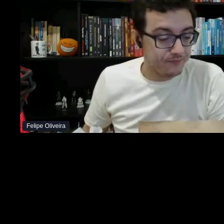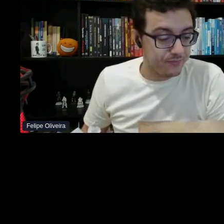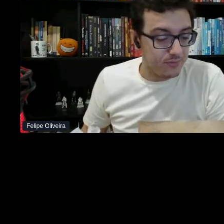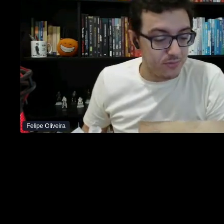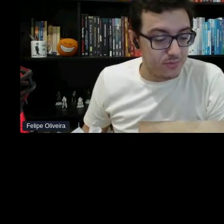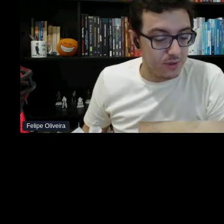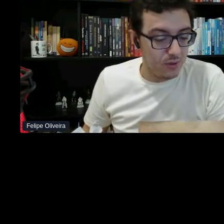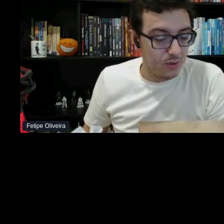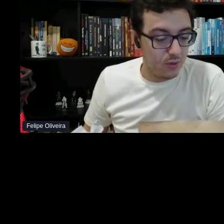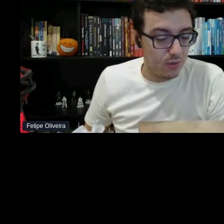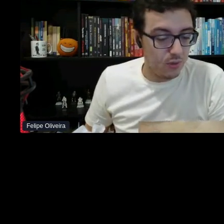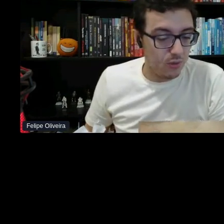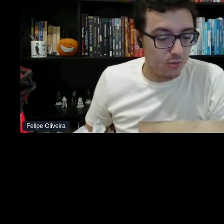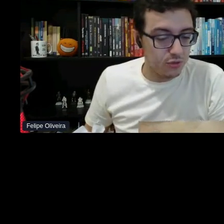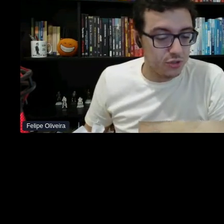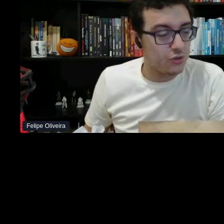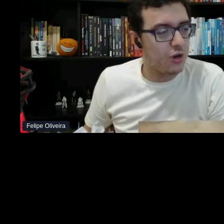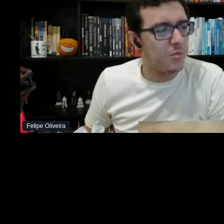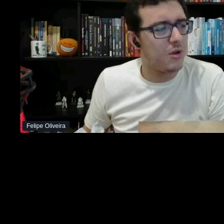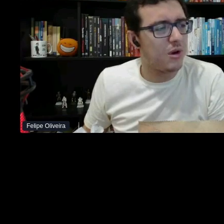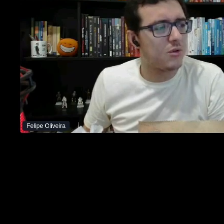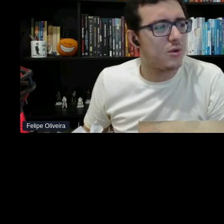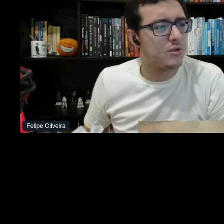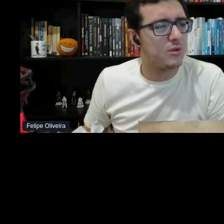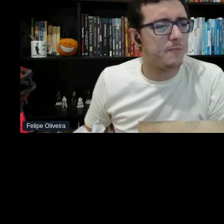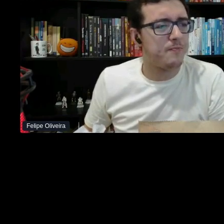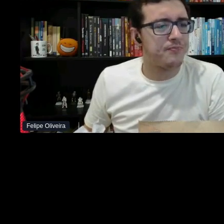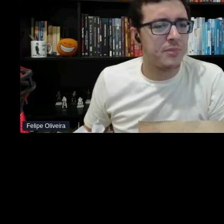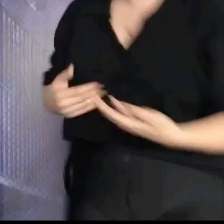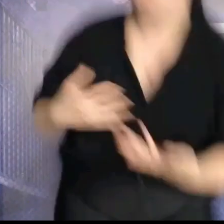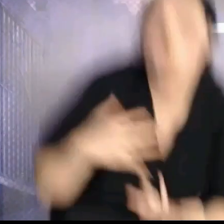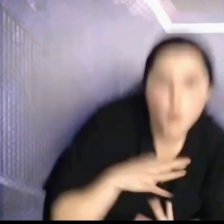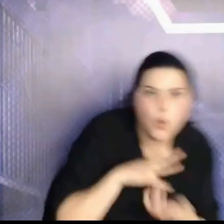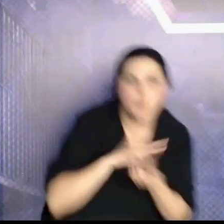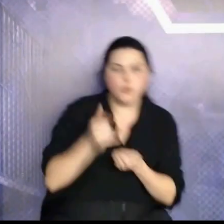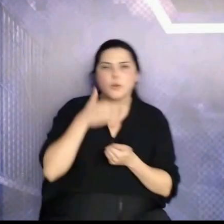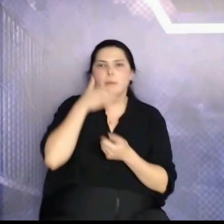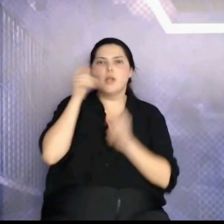que o mundo se torna melhor quando